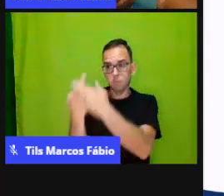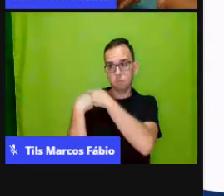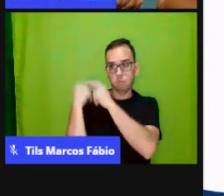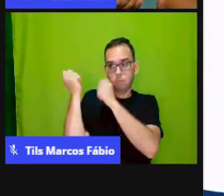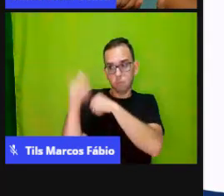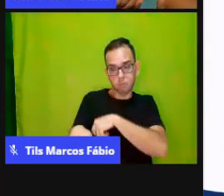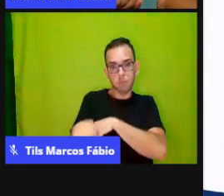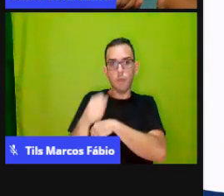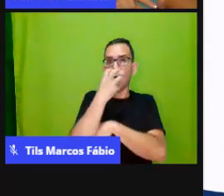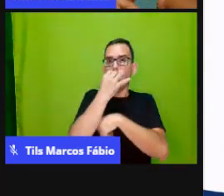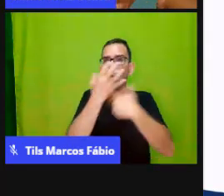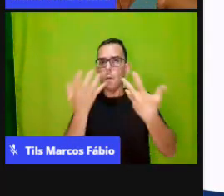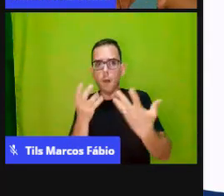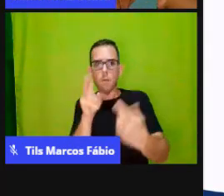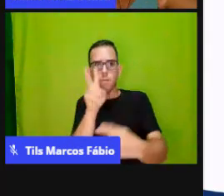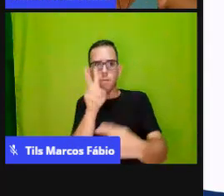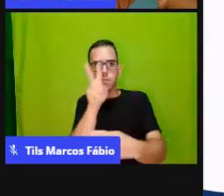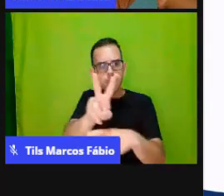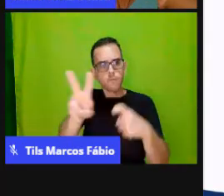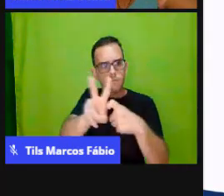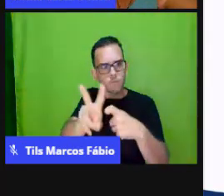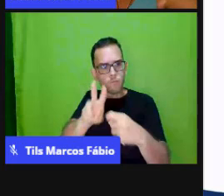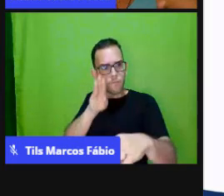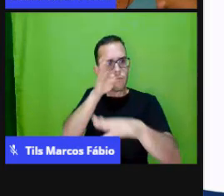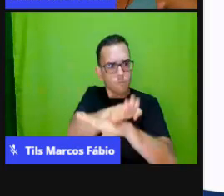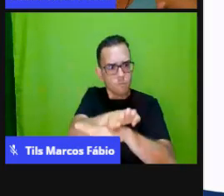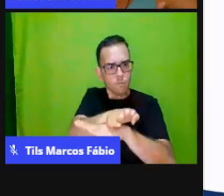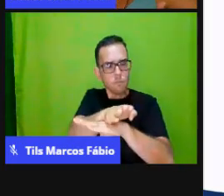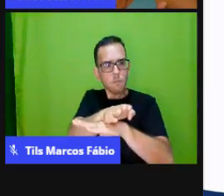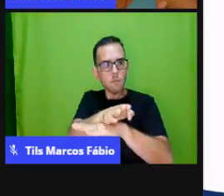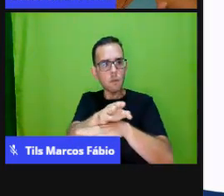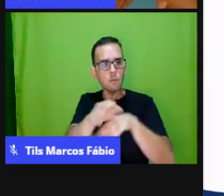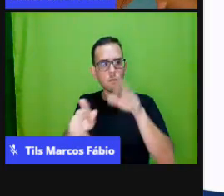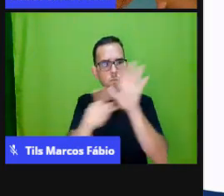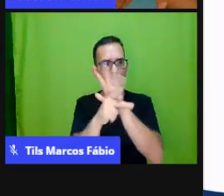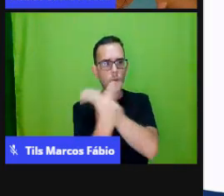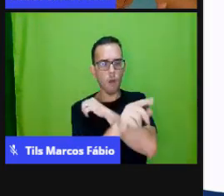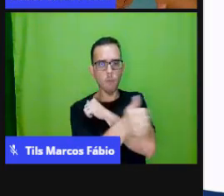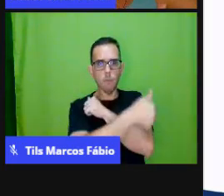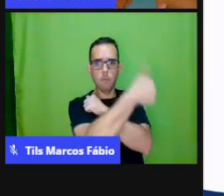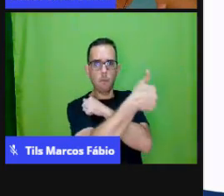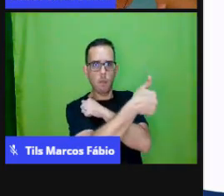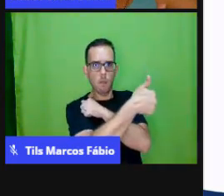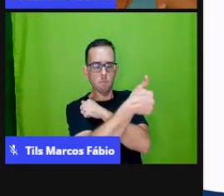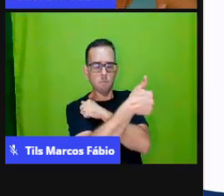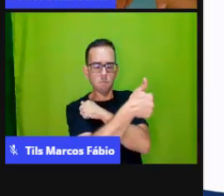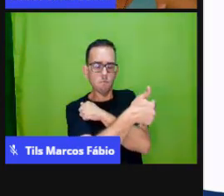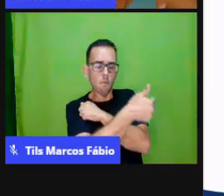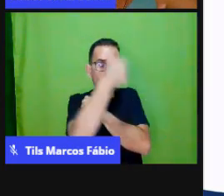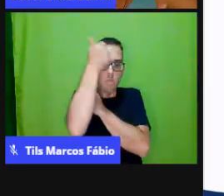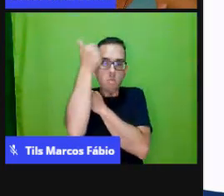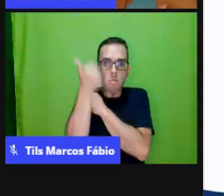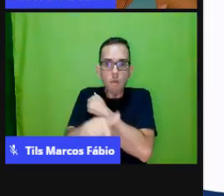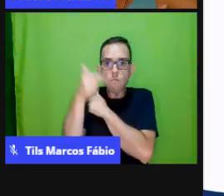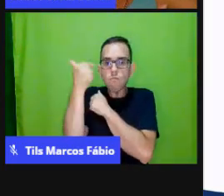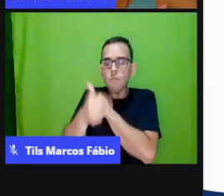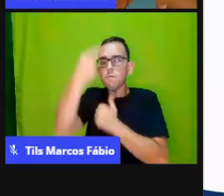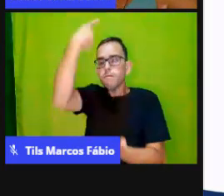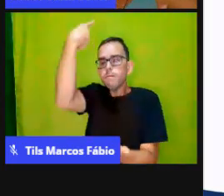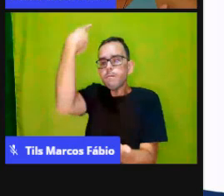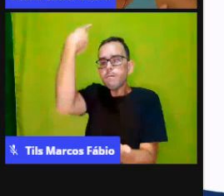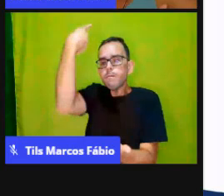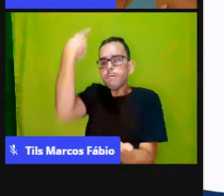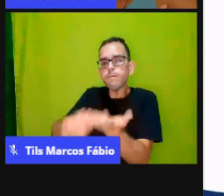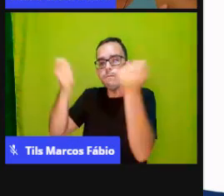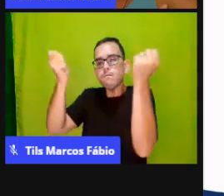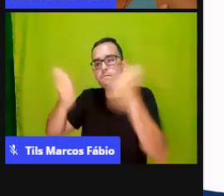não recebeu assistência veterinária enquanto estava na posse do dono, ele tem ali sim um comprometimento moral